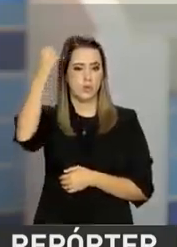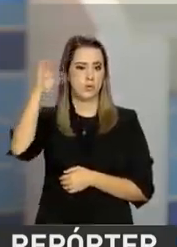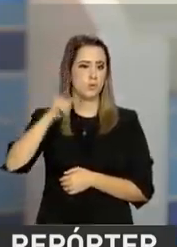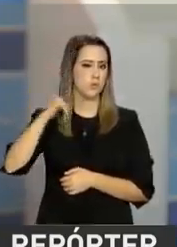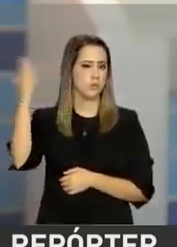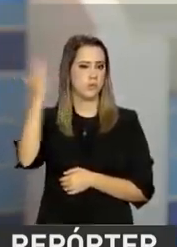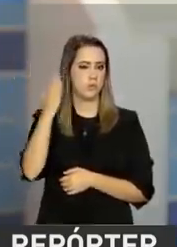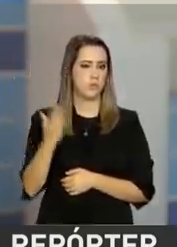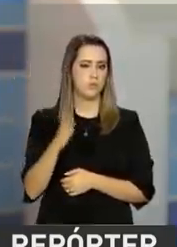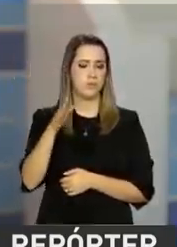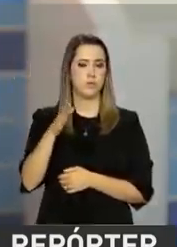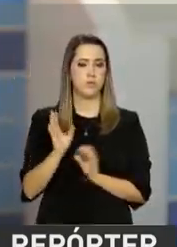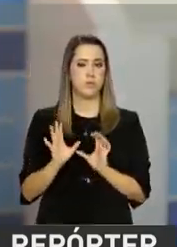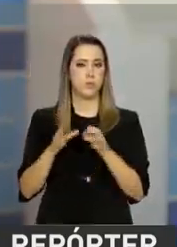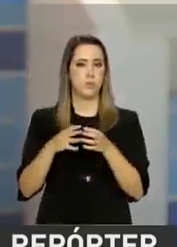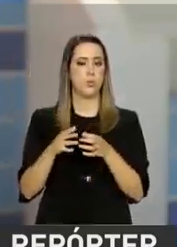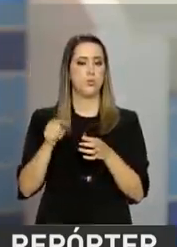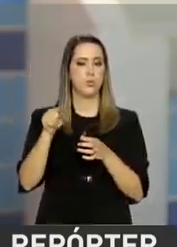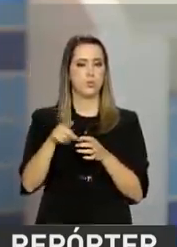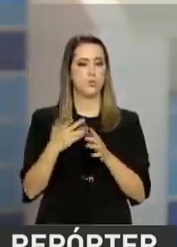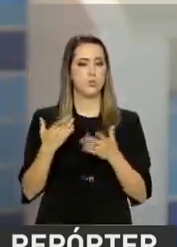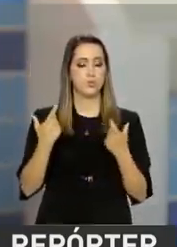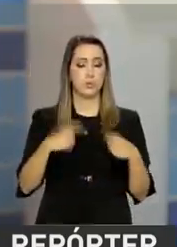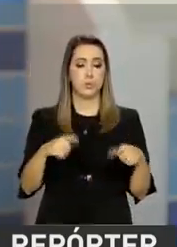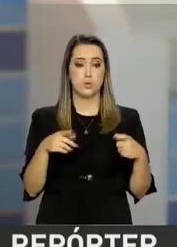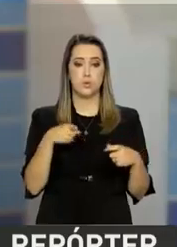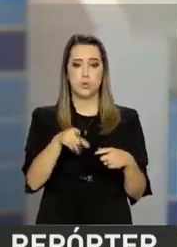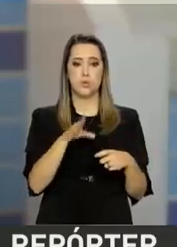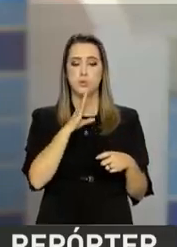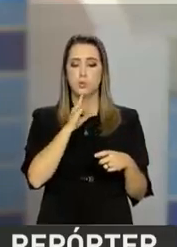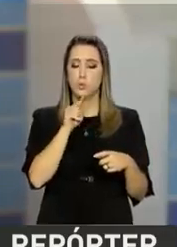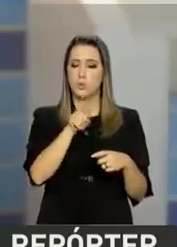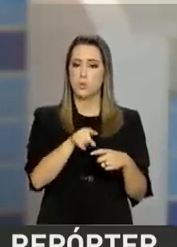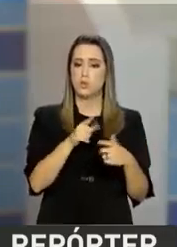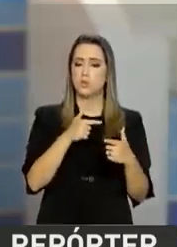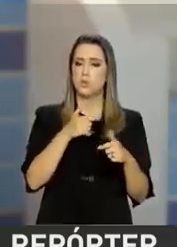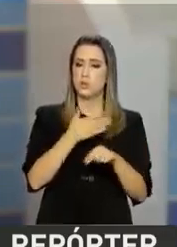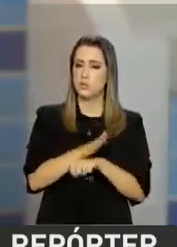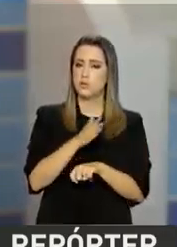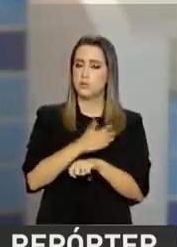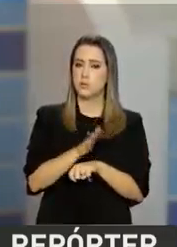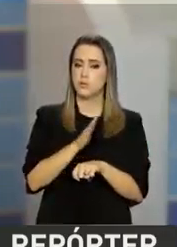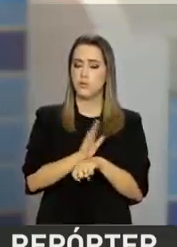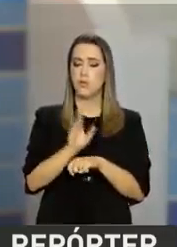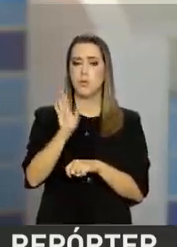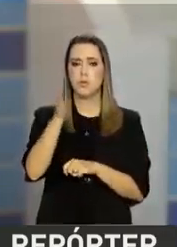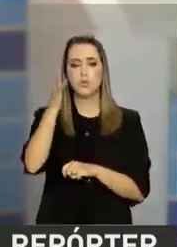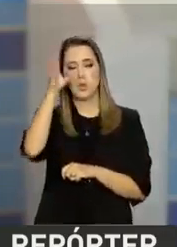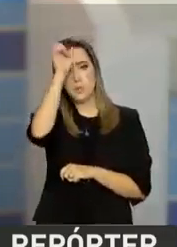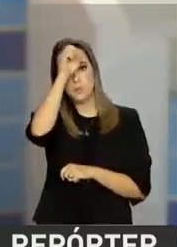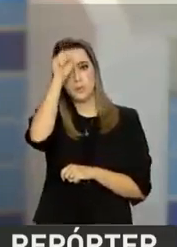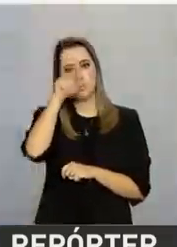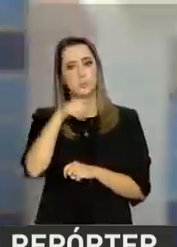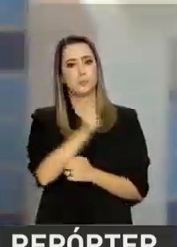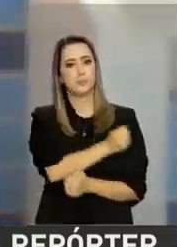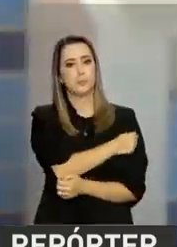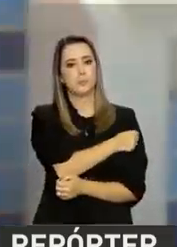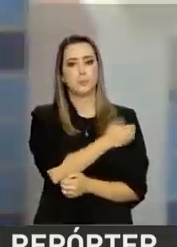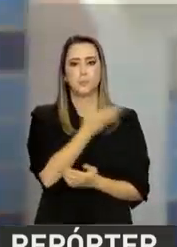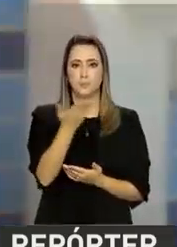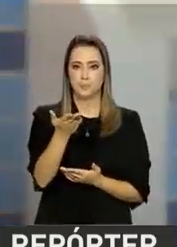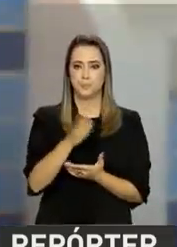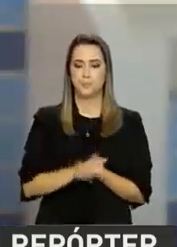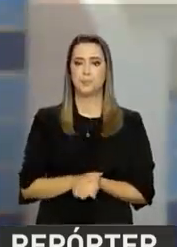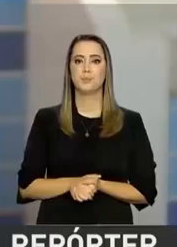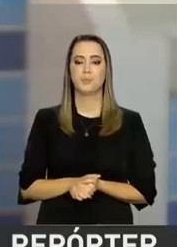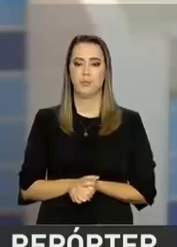outro país, na sua grande maioria, então esse é um espaço que eles podem exercer na prática aquilo que eles aprendem em sala de aula. E aí